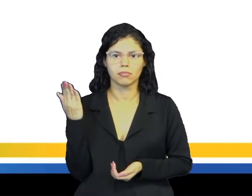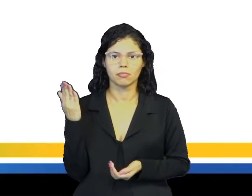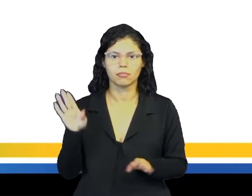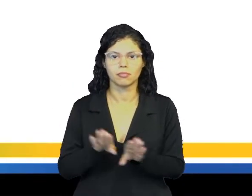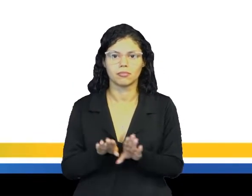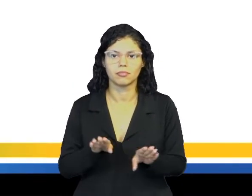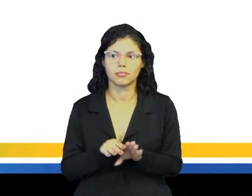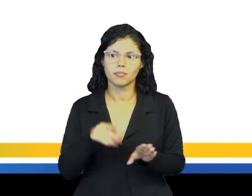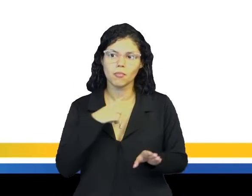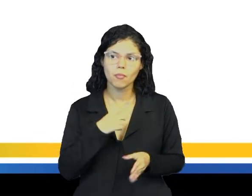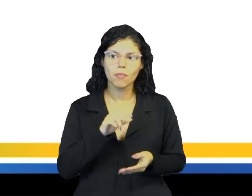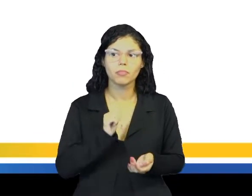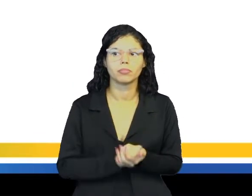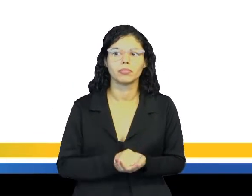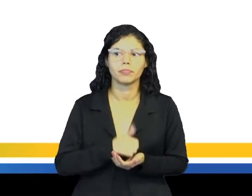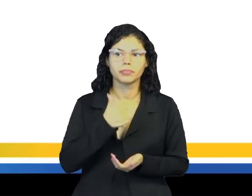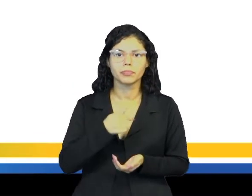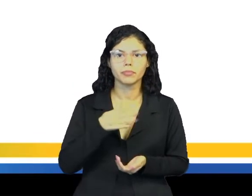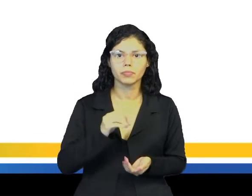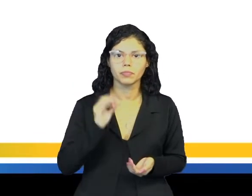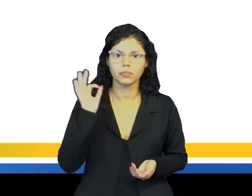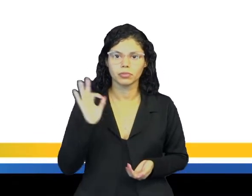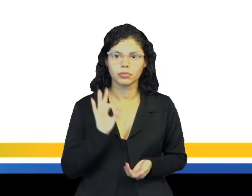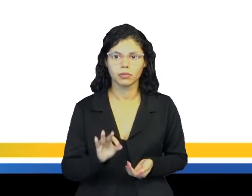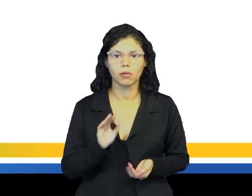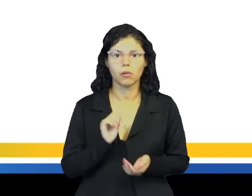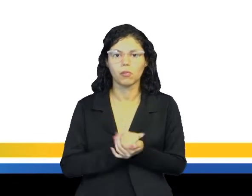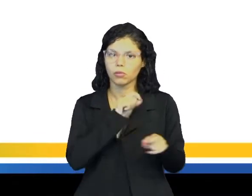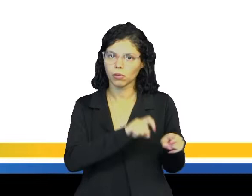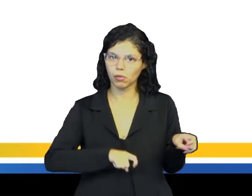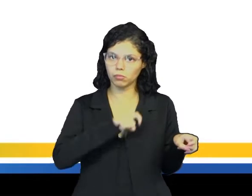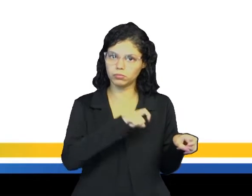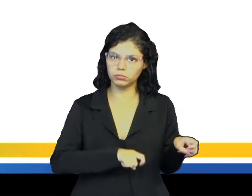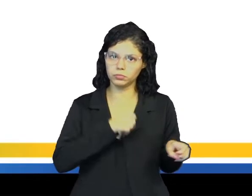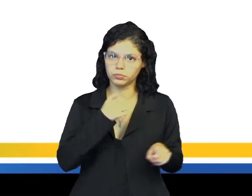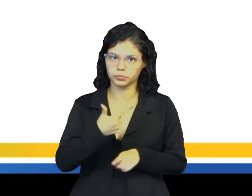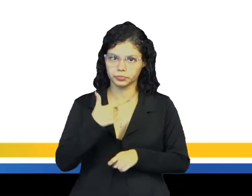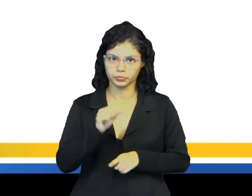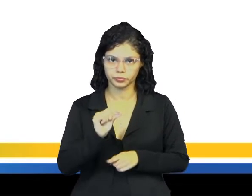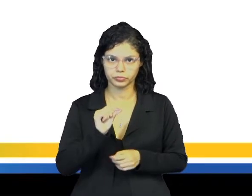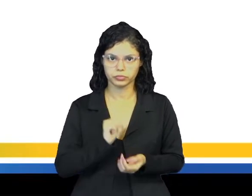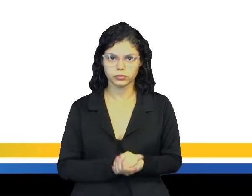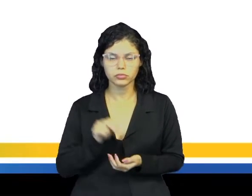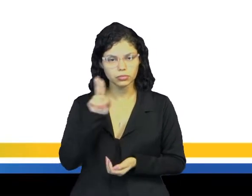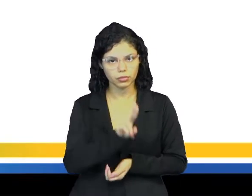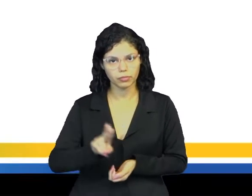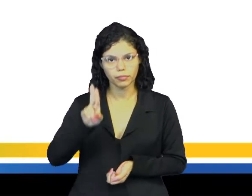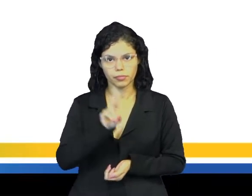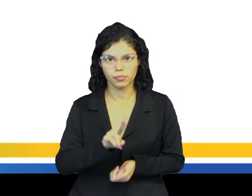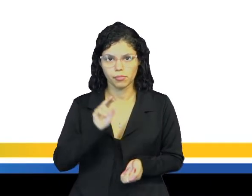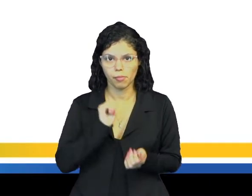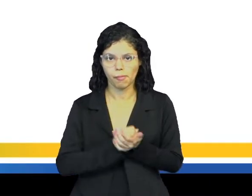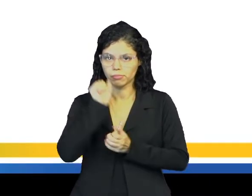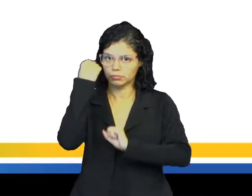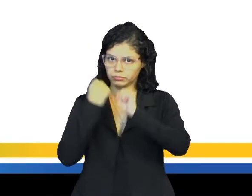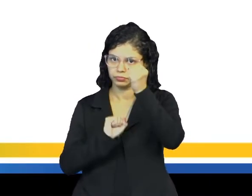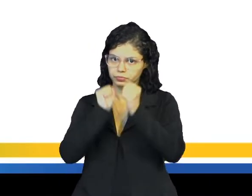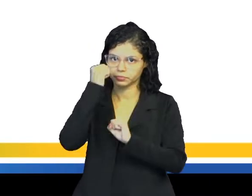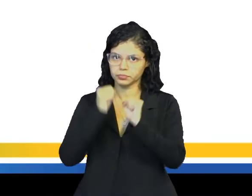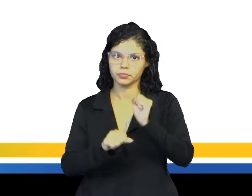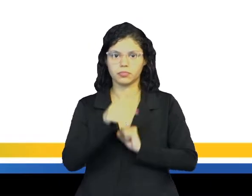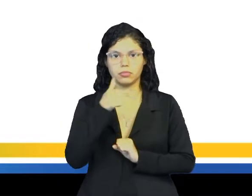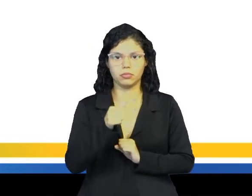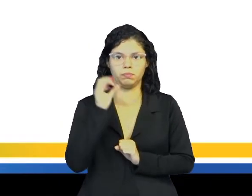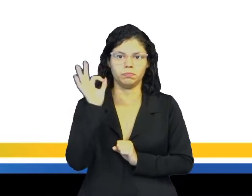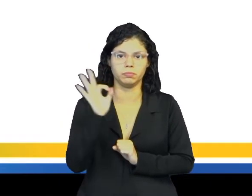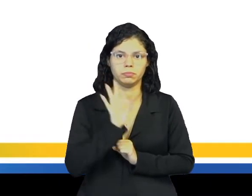observar que 70% dessa água ela é usada na agricultura, 20% ela é utilizada na indústria e